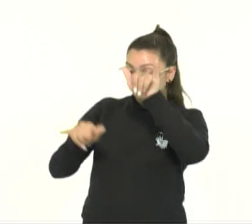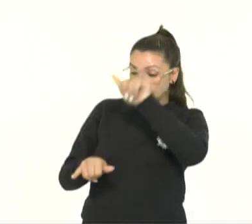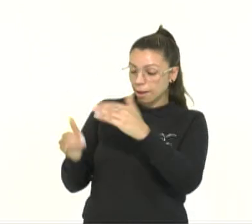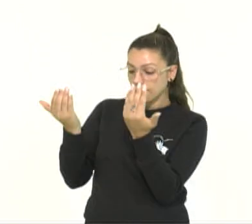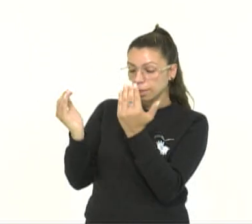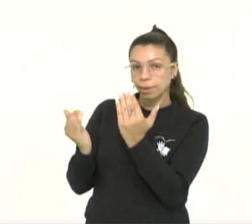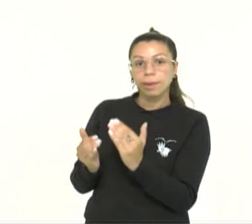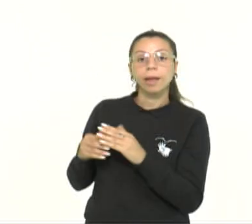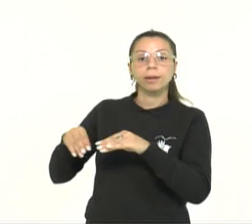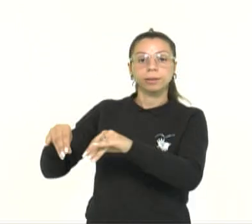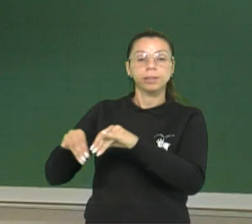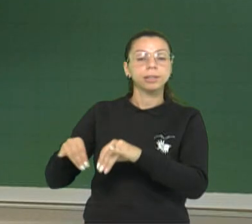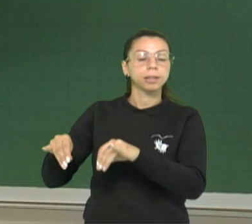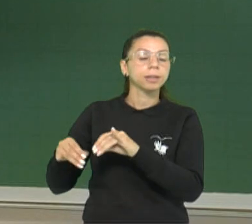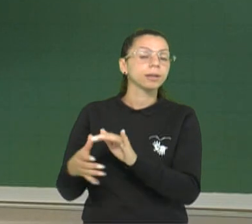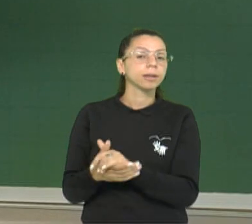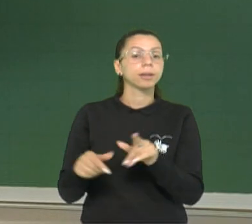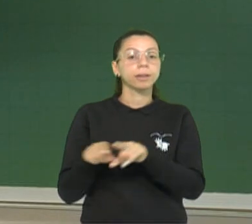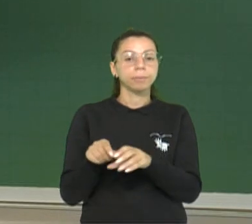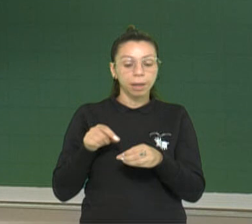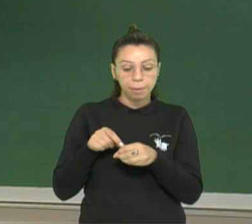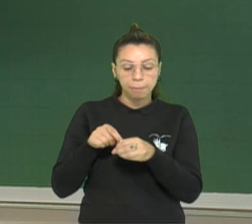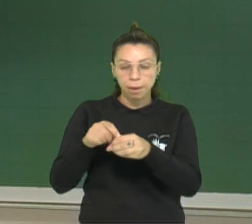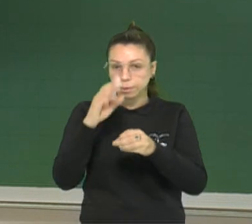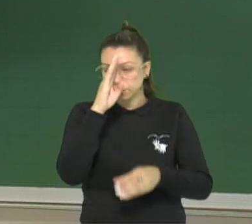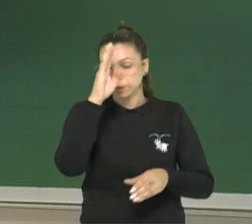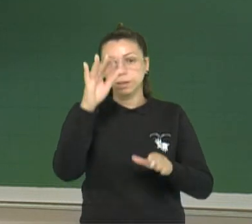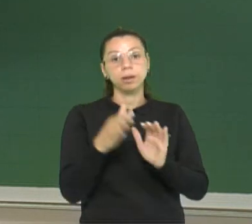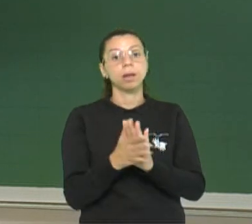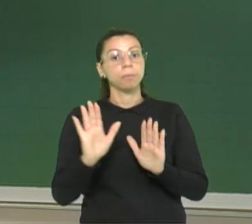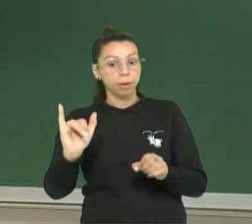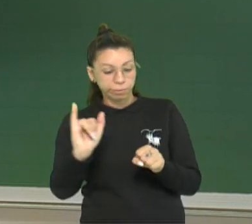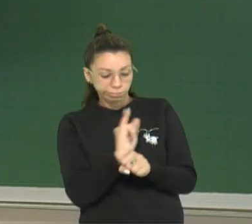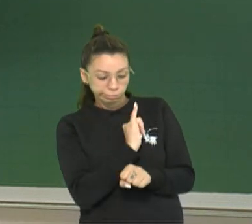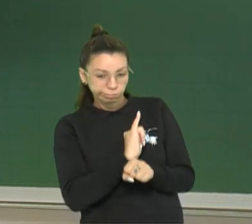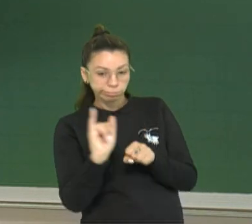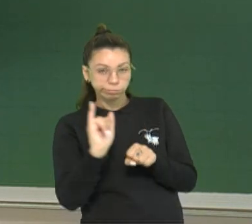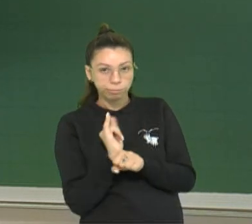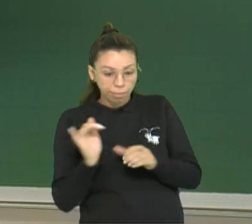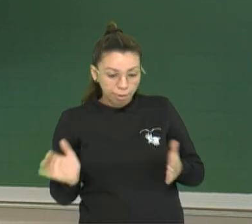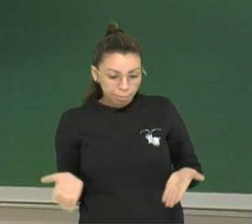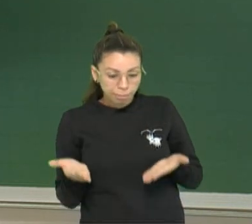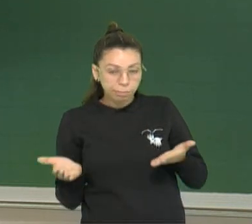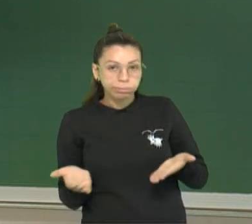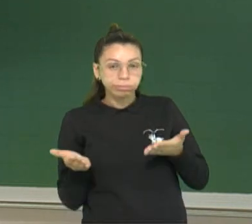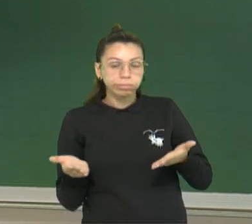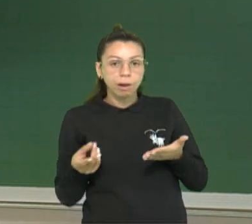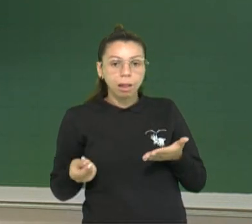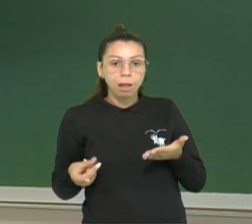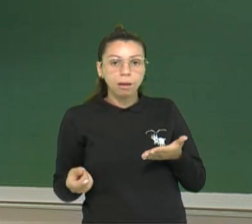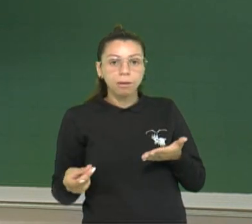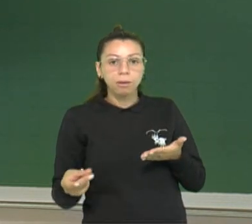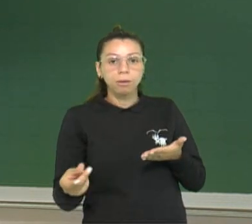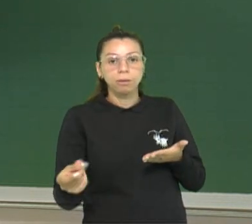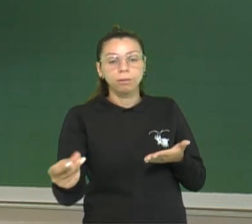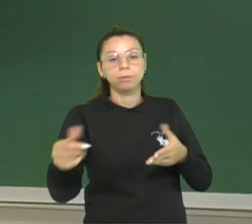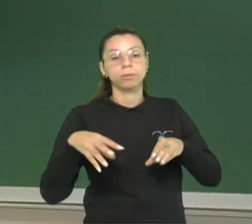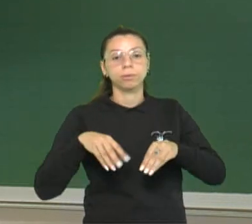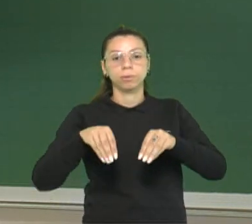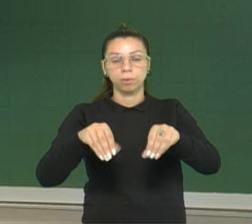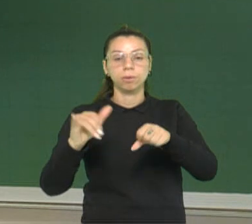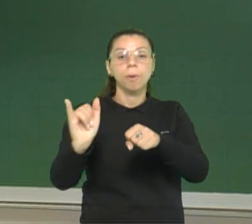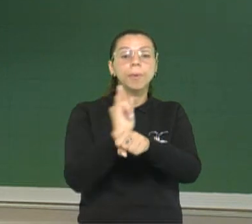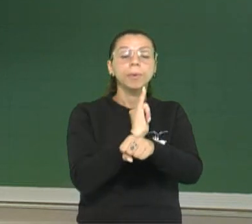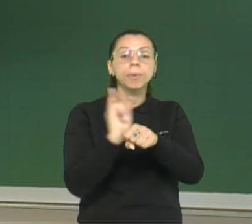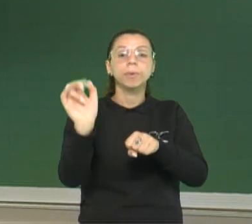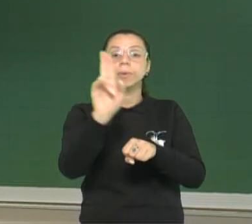cultura e plantio direto são algumas técnicas que vão favorecer a longevidade do solo. São técnicas